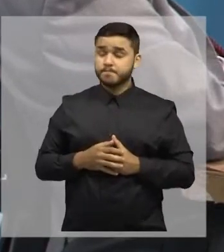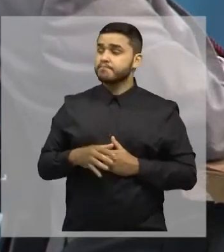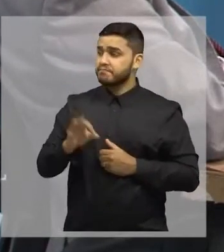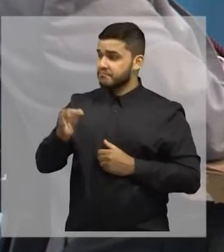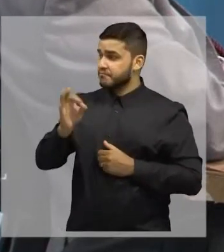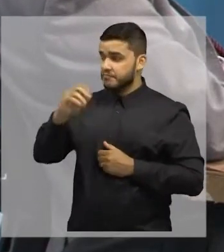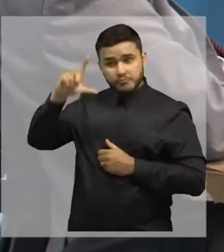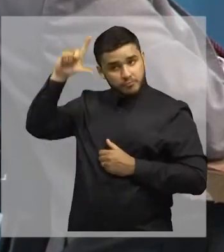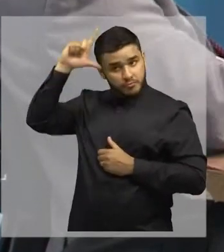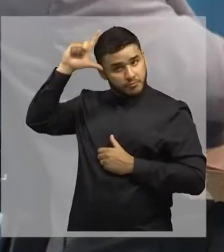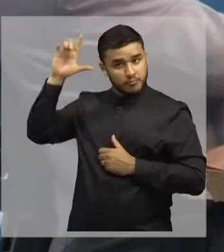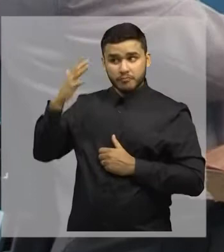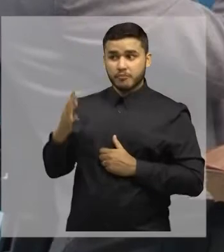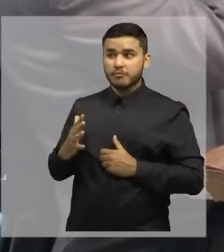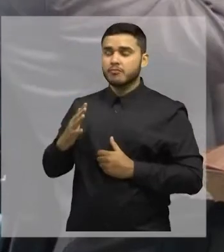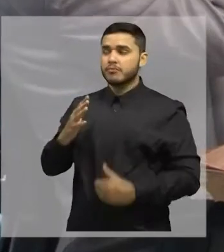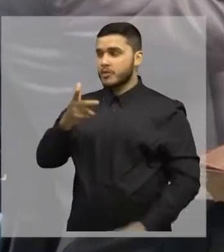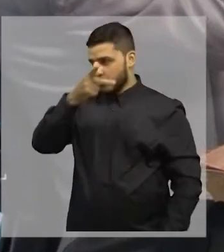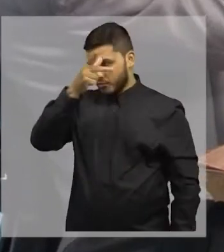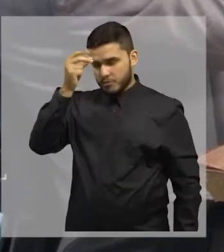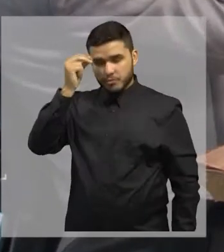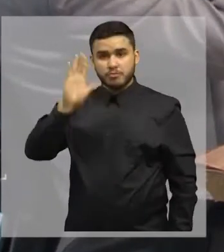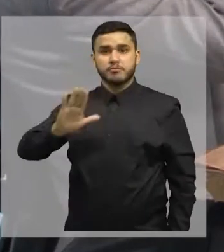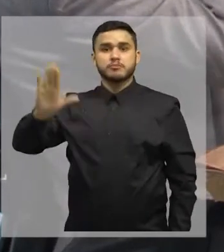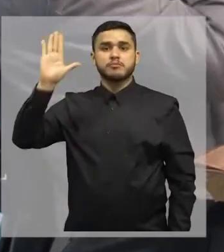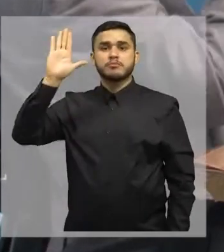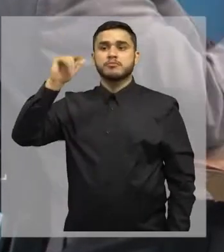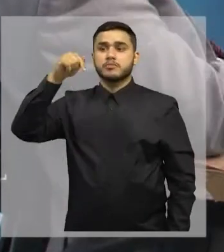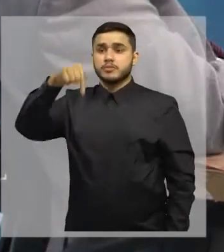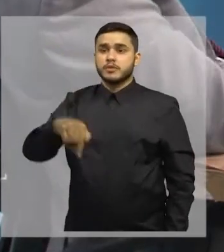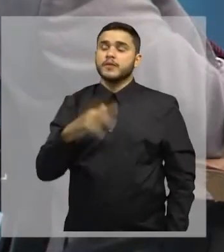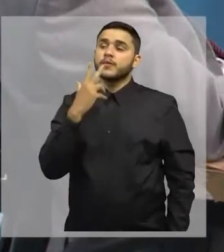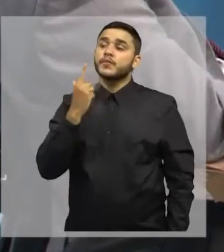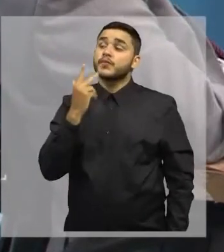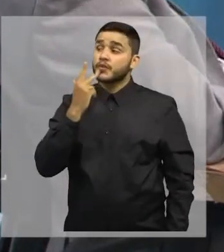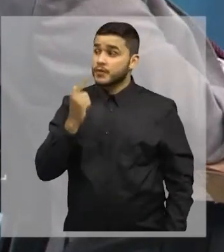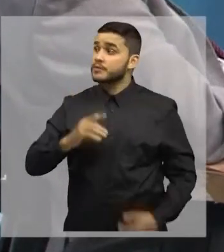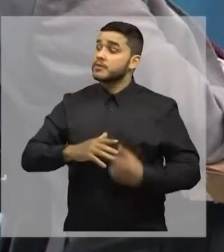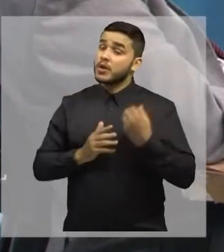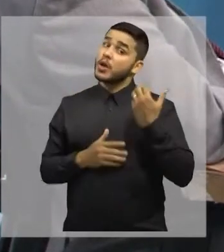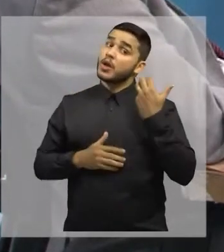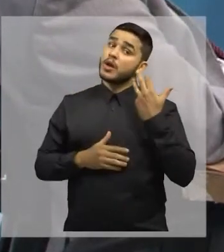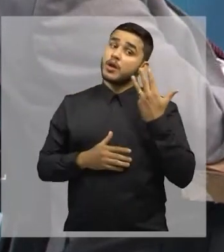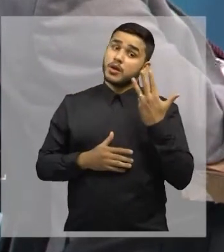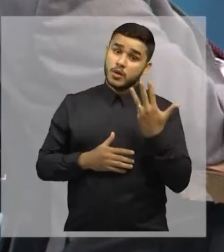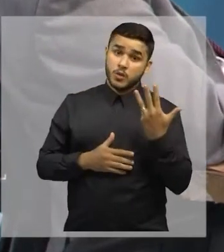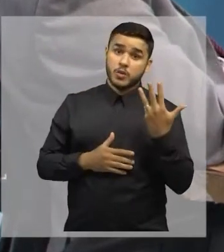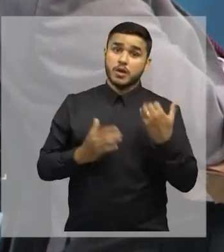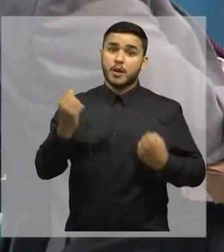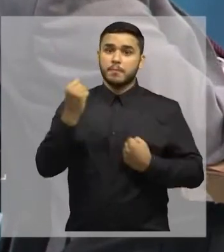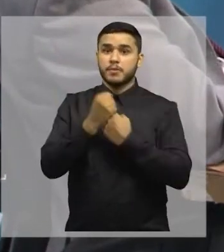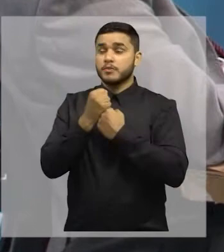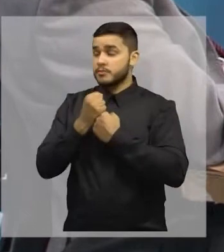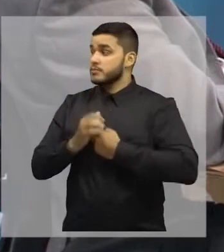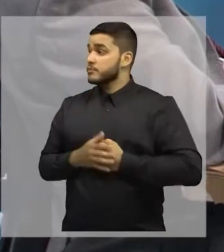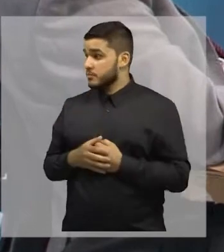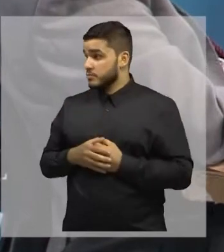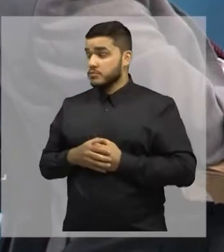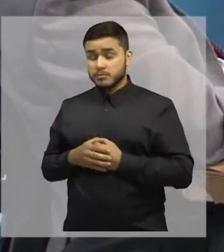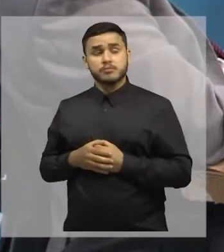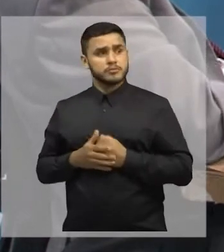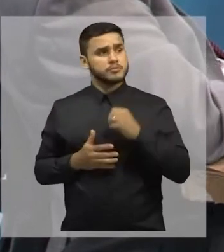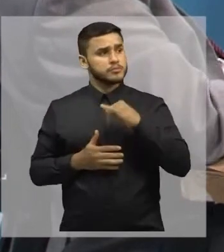candidata em Fortaleza. Eu não falei da prefeita, que também teve tanto voto, uma sólida votação, ou seja, é